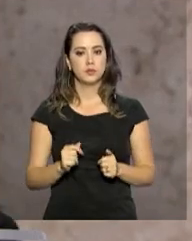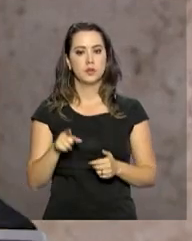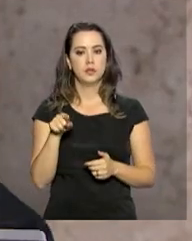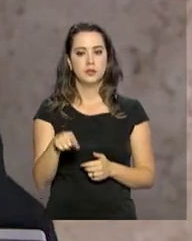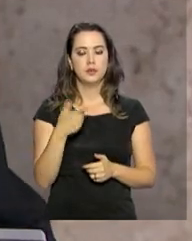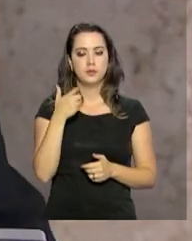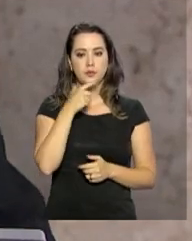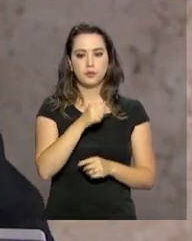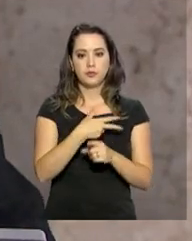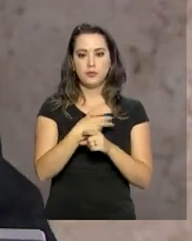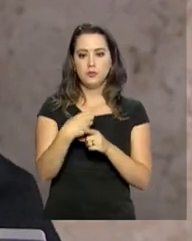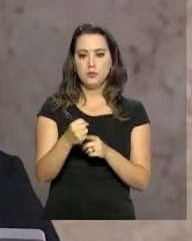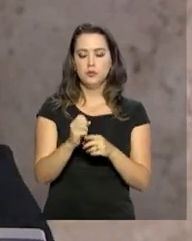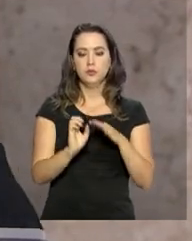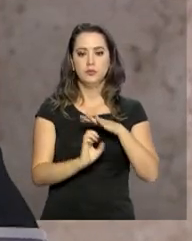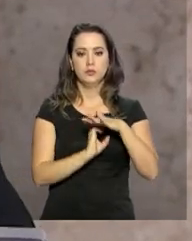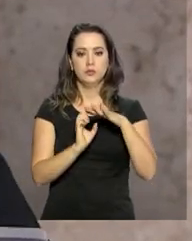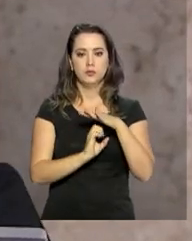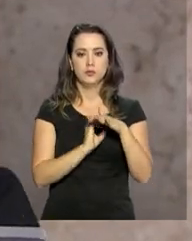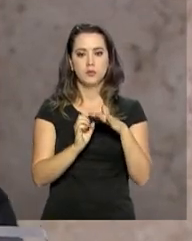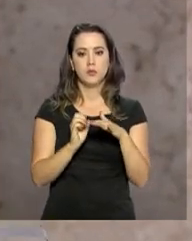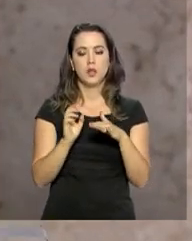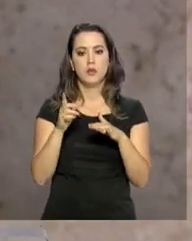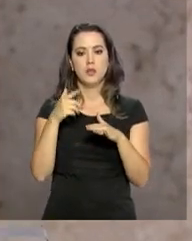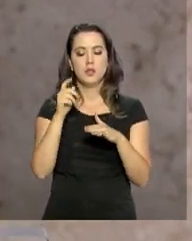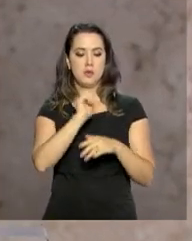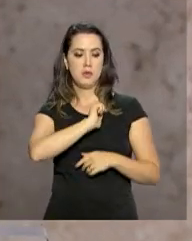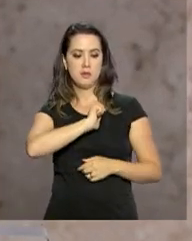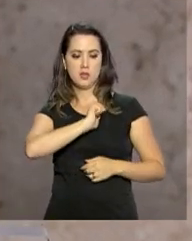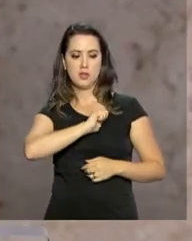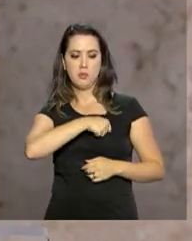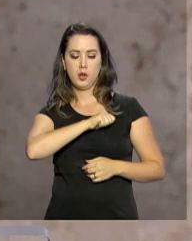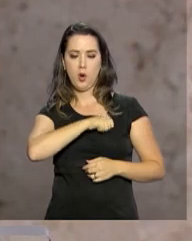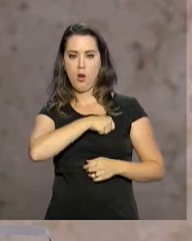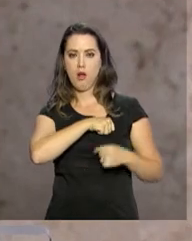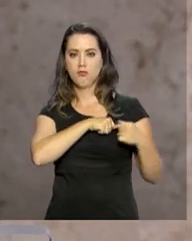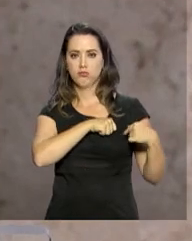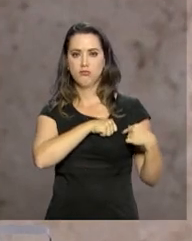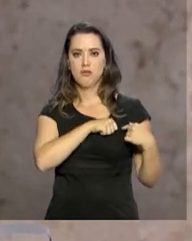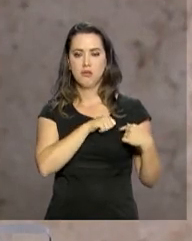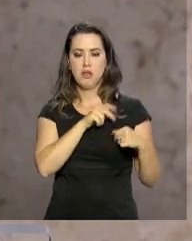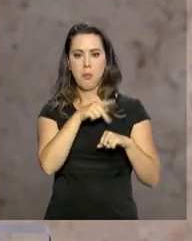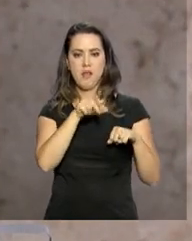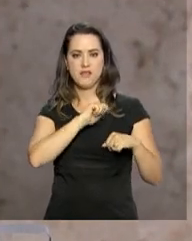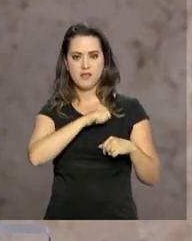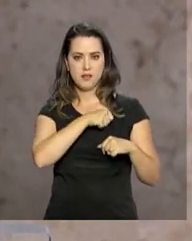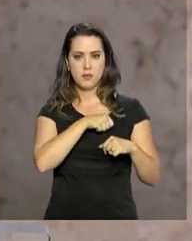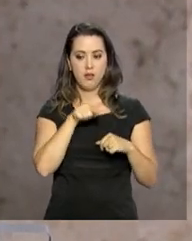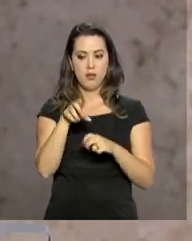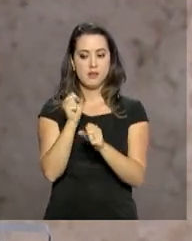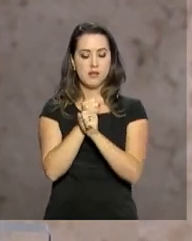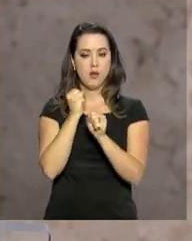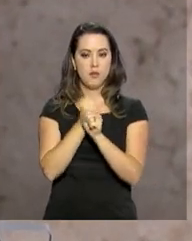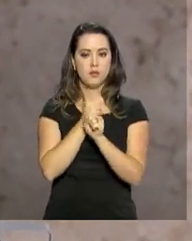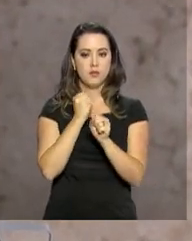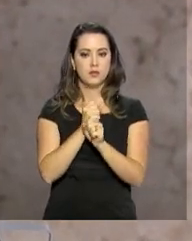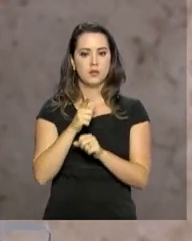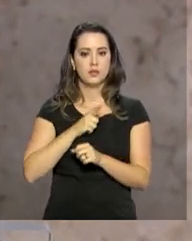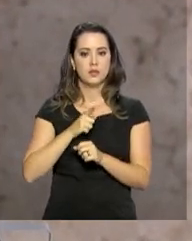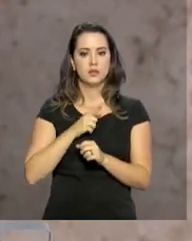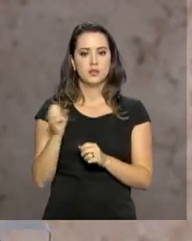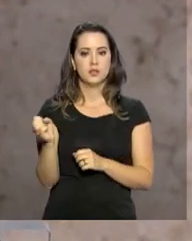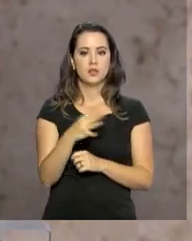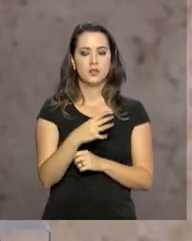ganha por uma empresa espanhola e um consórcio nacional onde esta obra efetivamente têm